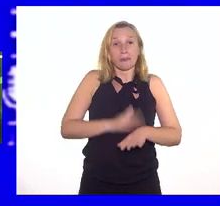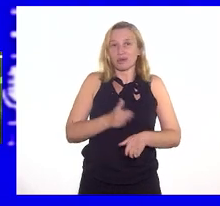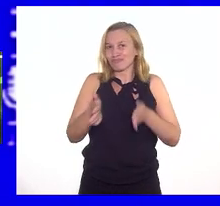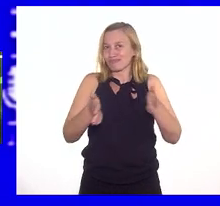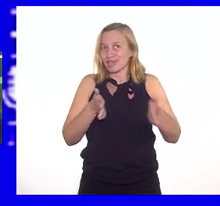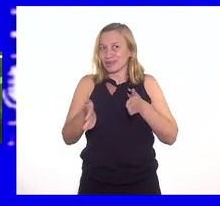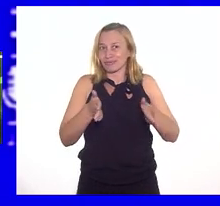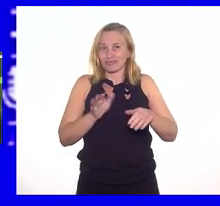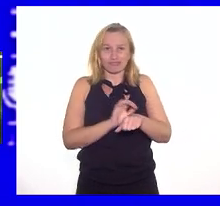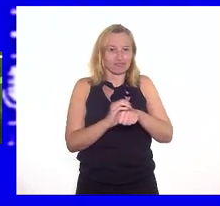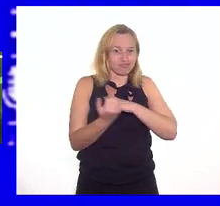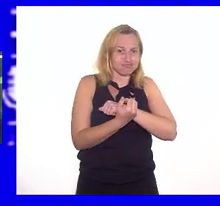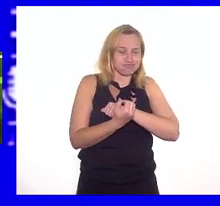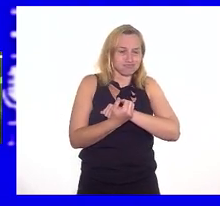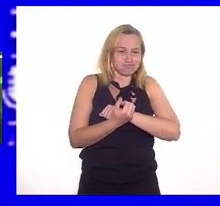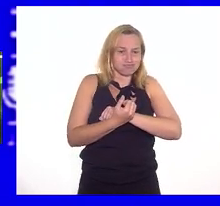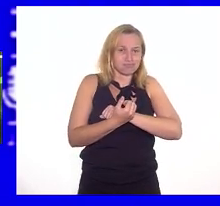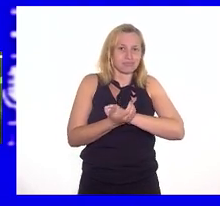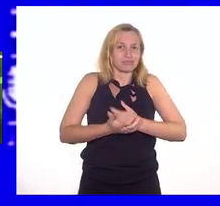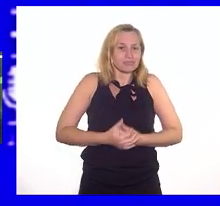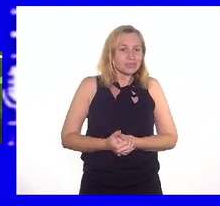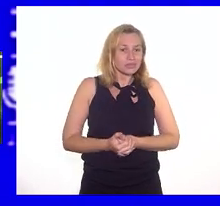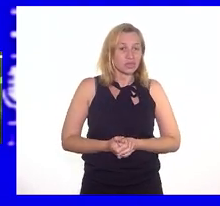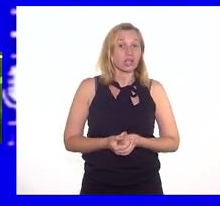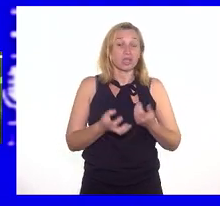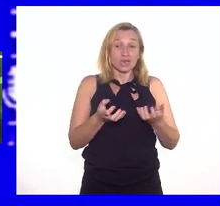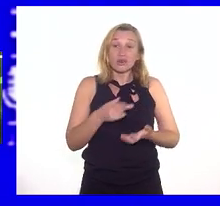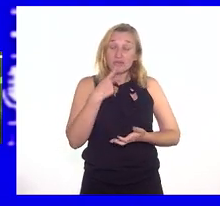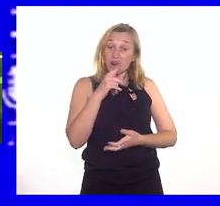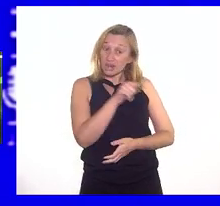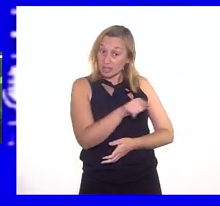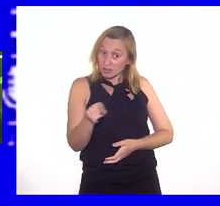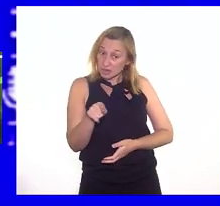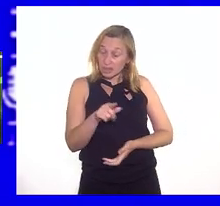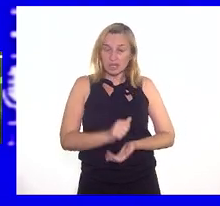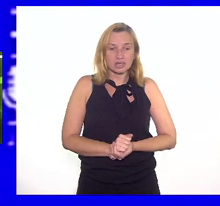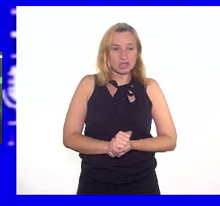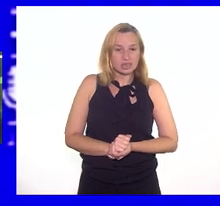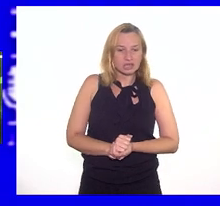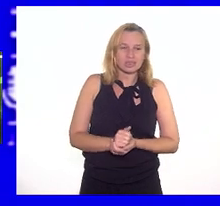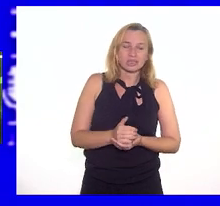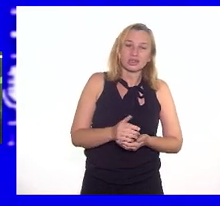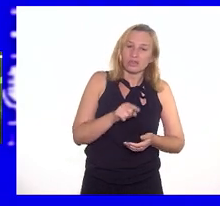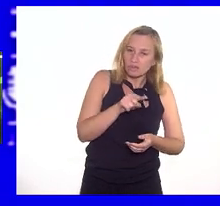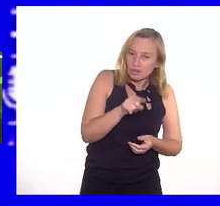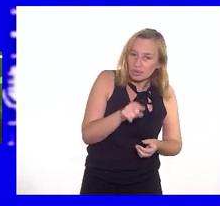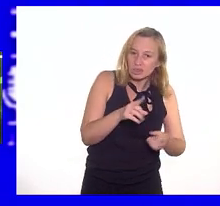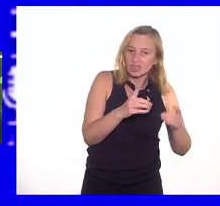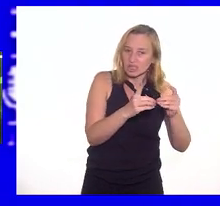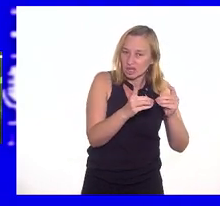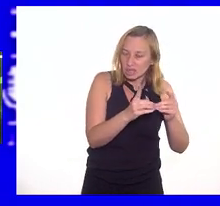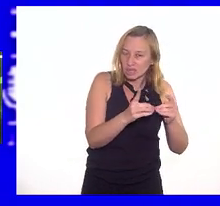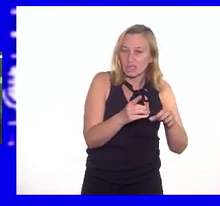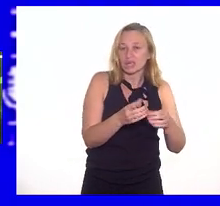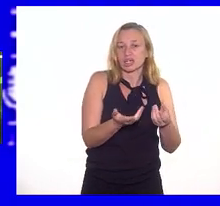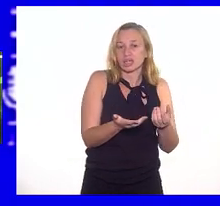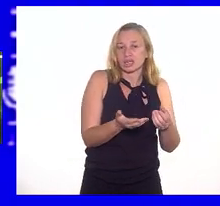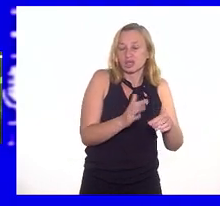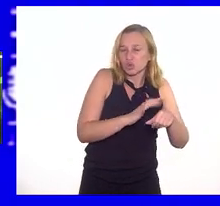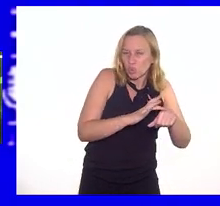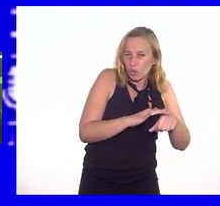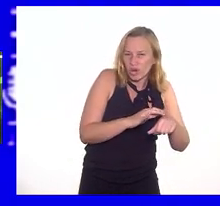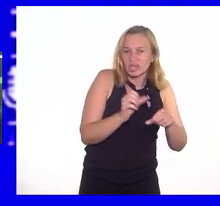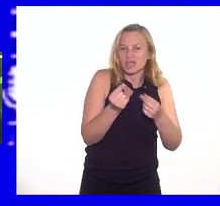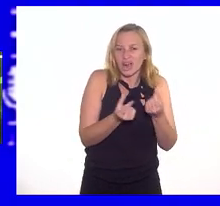pandemia. E eu gostaria de deixar uma palavra aqui a vocês, queridos pacientes, você que é portador de doenças